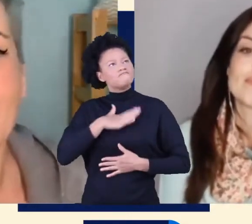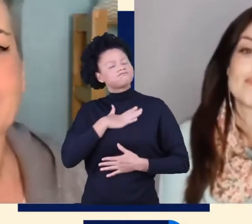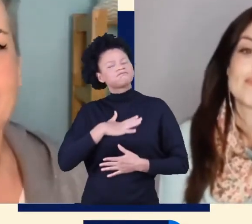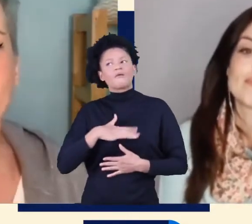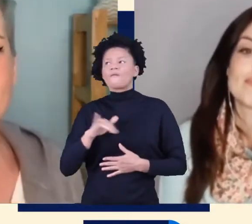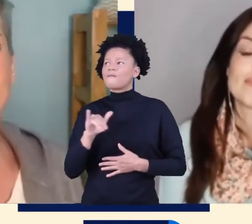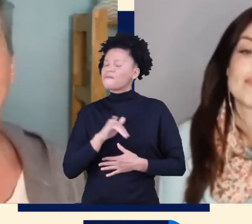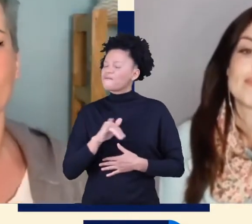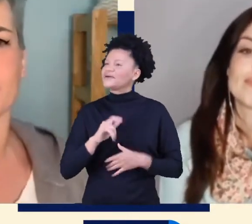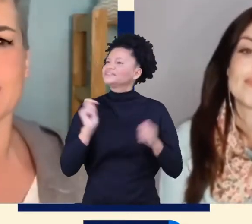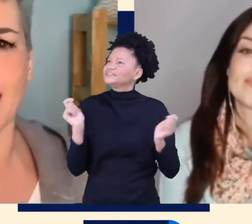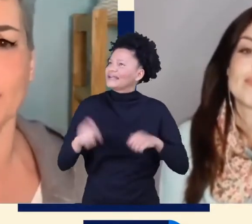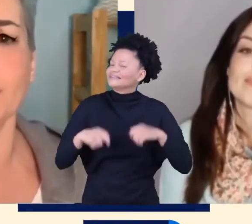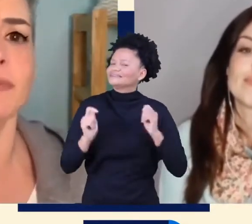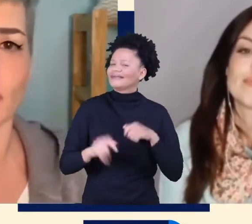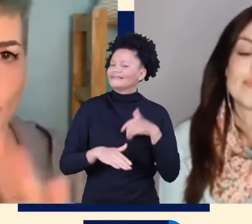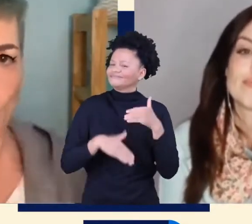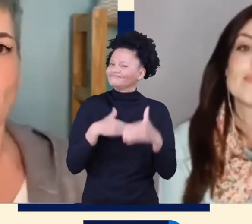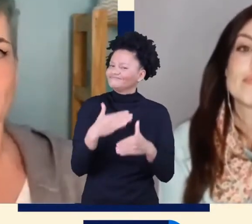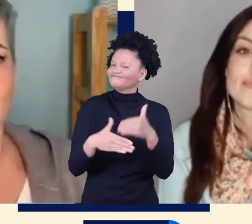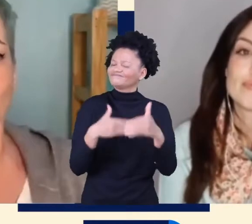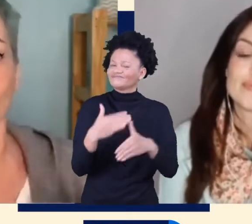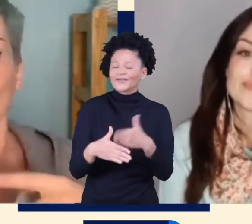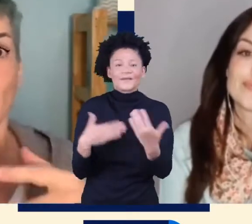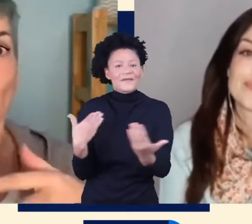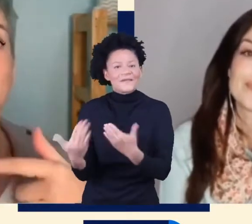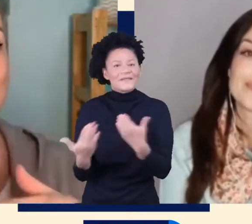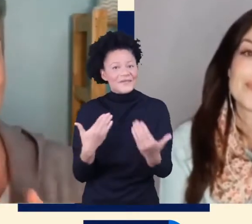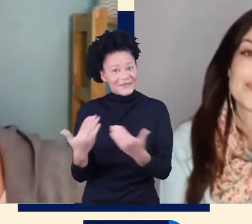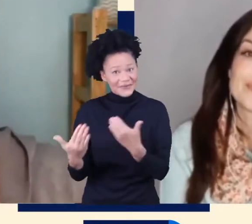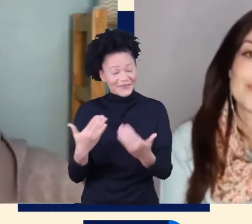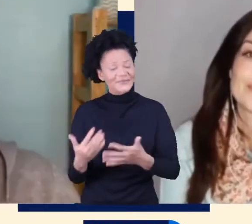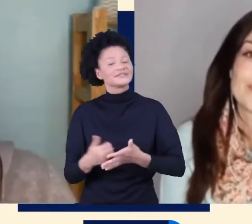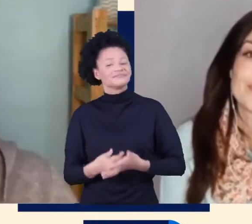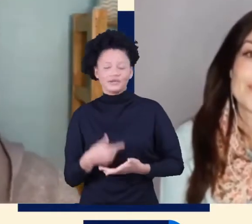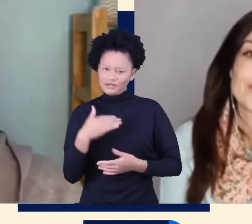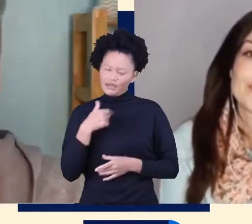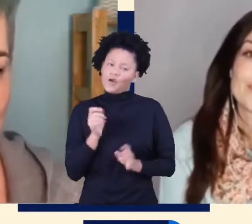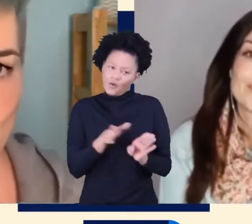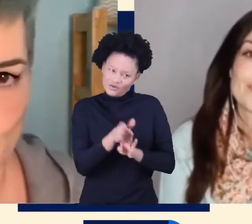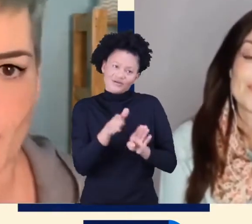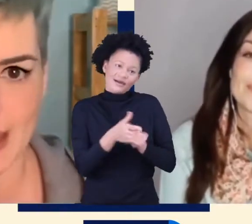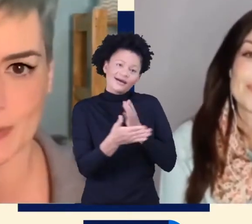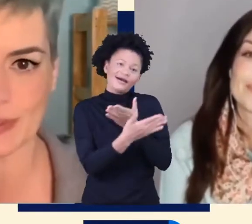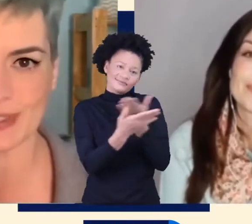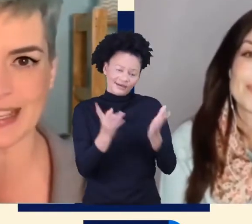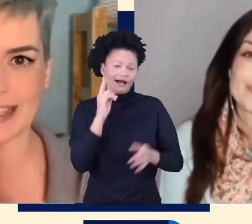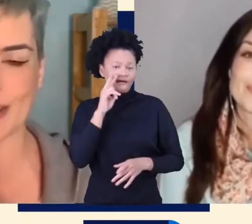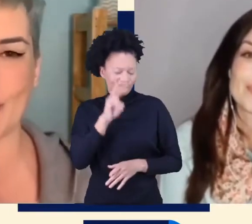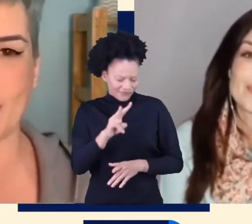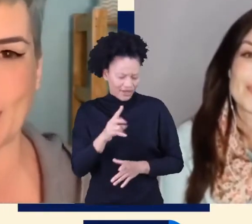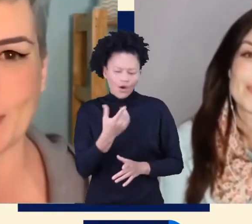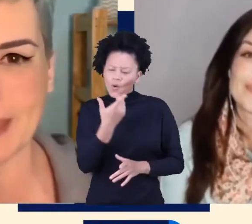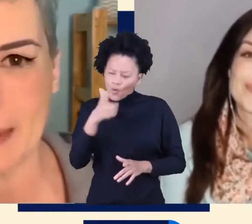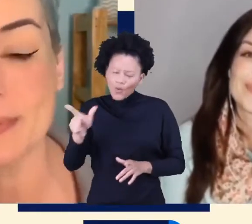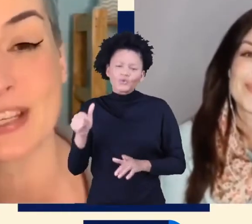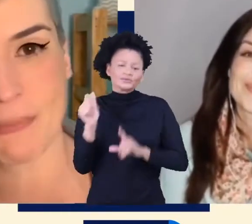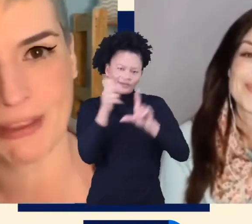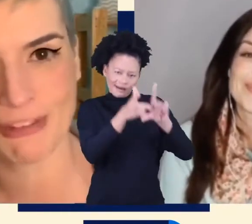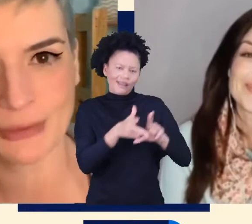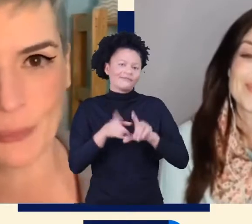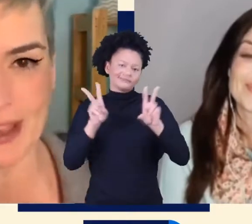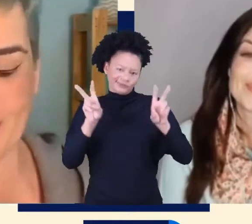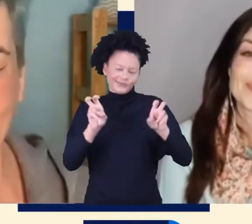ficando mais tranquilo de ser conversado com o passar com essas conversas. Então, eu indico mesmo. Se você chegou há pouco tempo,